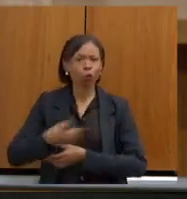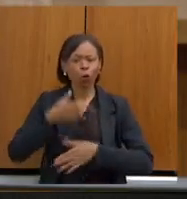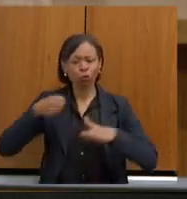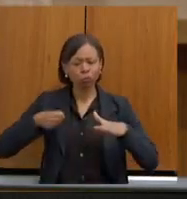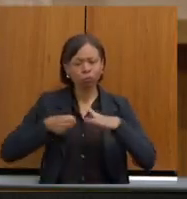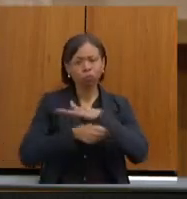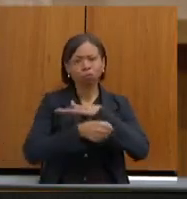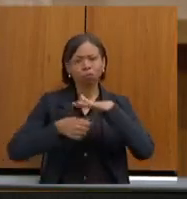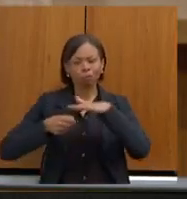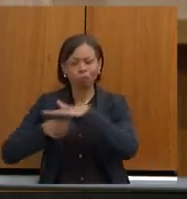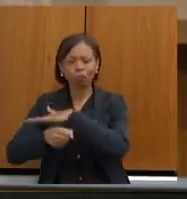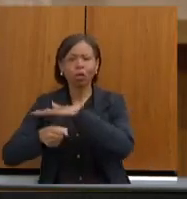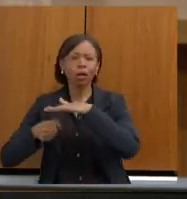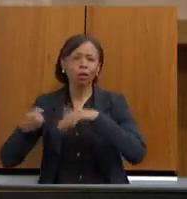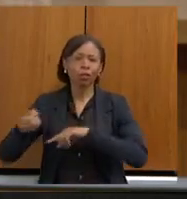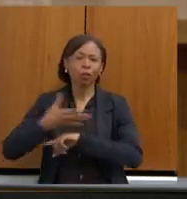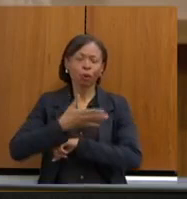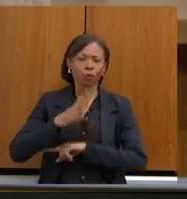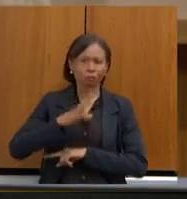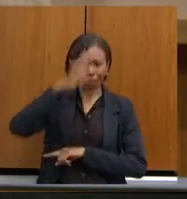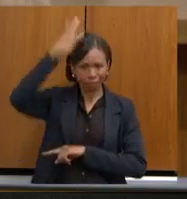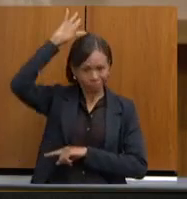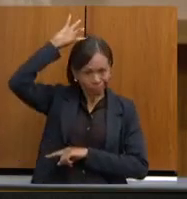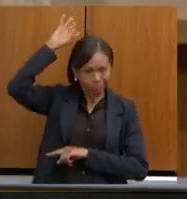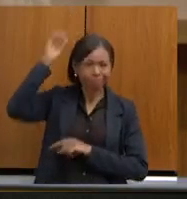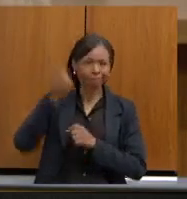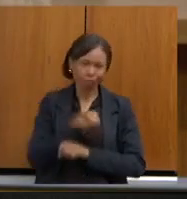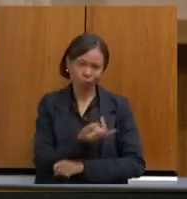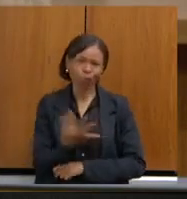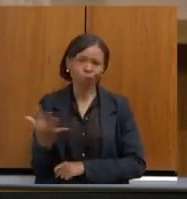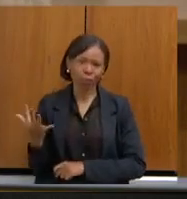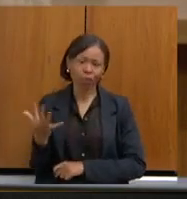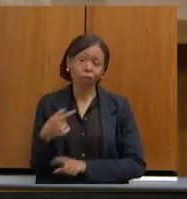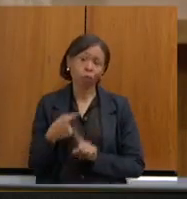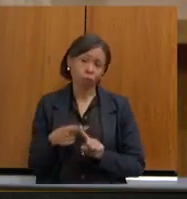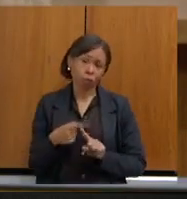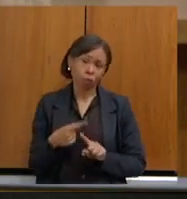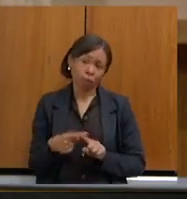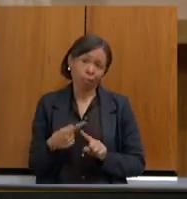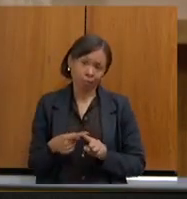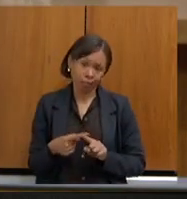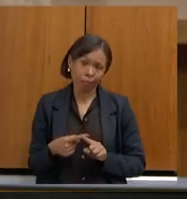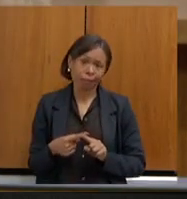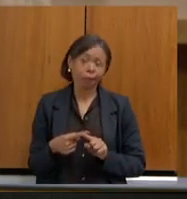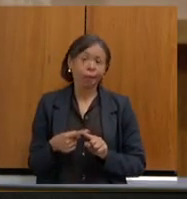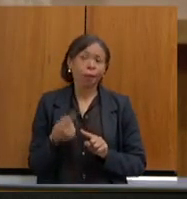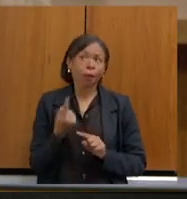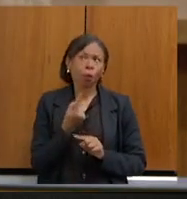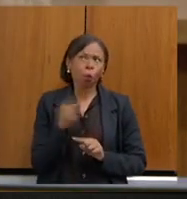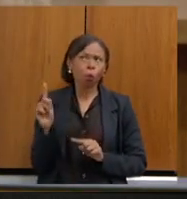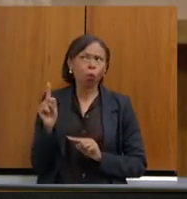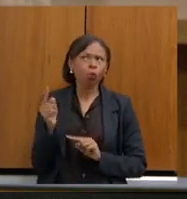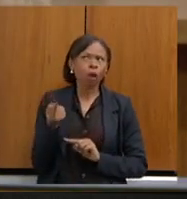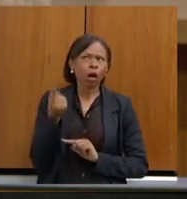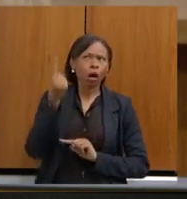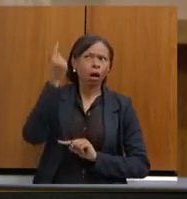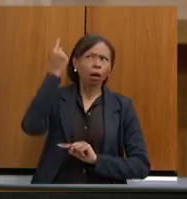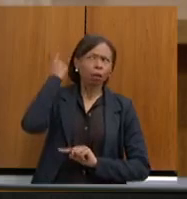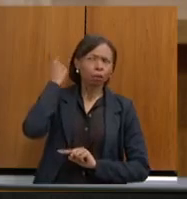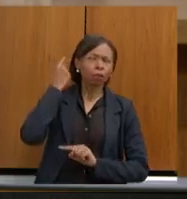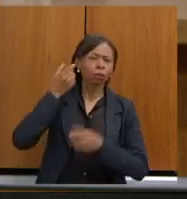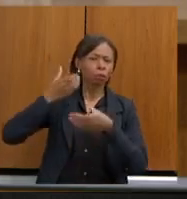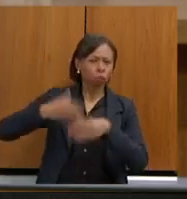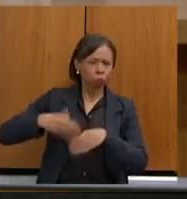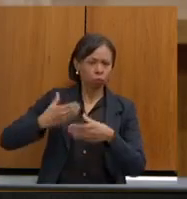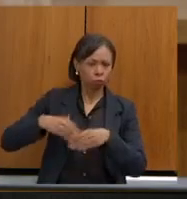nosso efetivo por quê que nós estamos trabalhando dessa forma o último concurso o